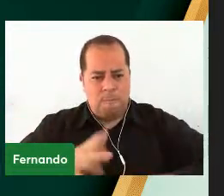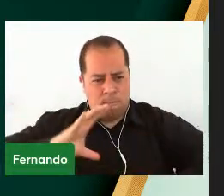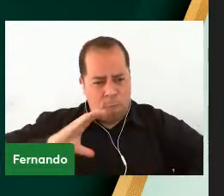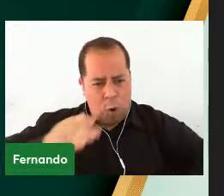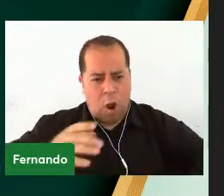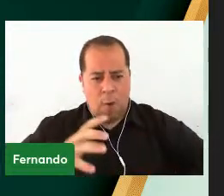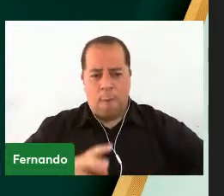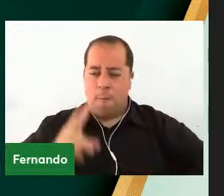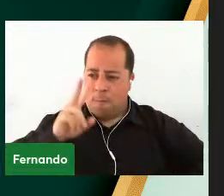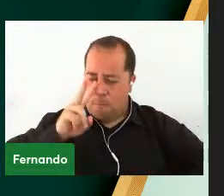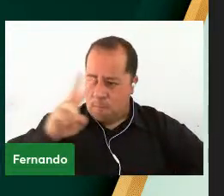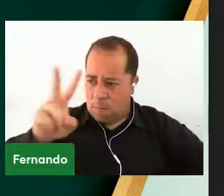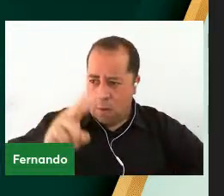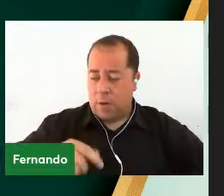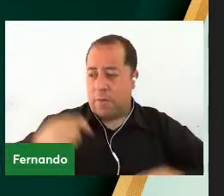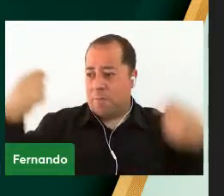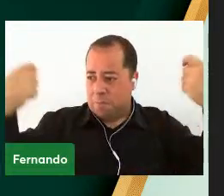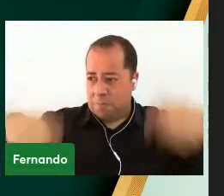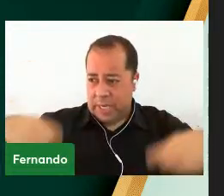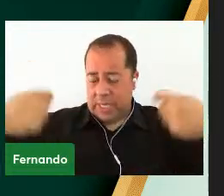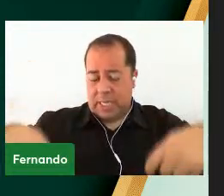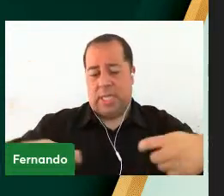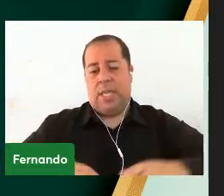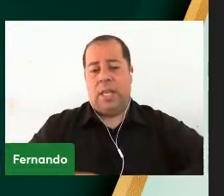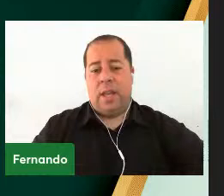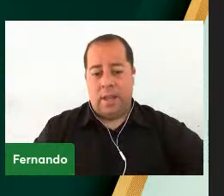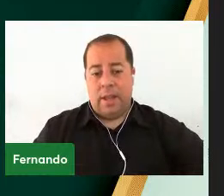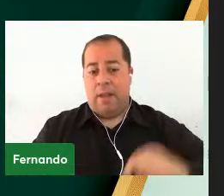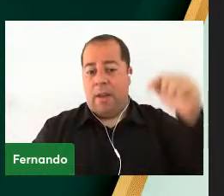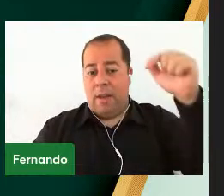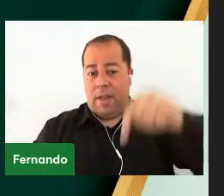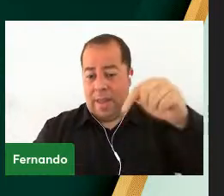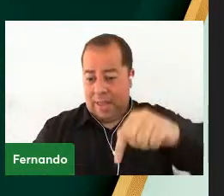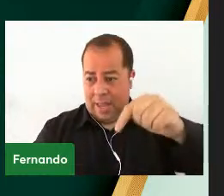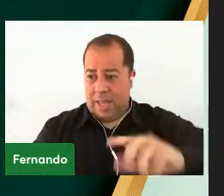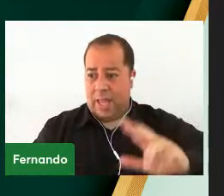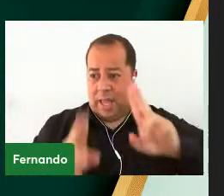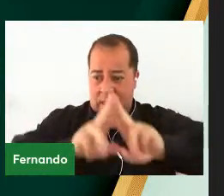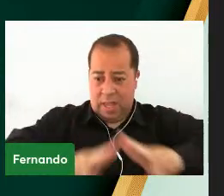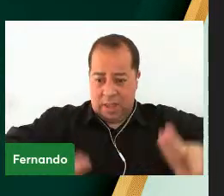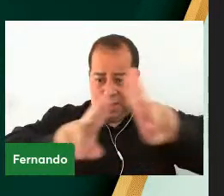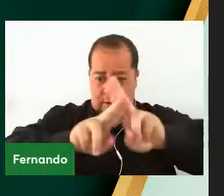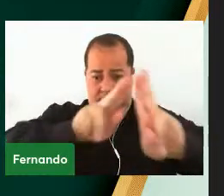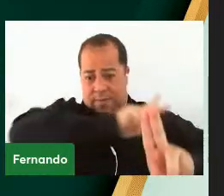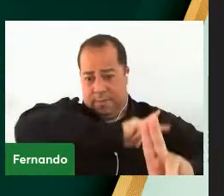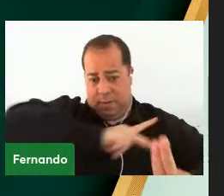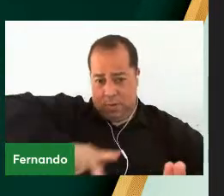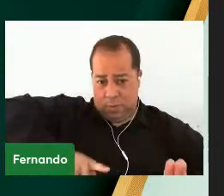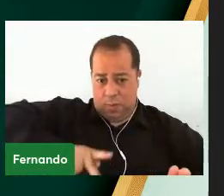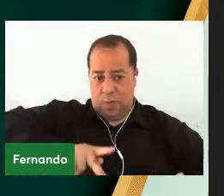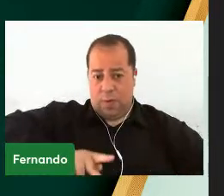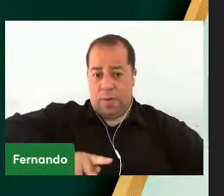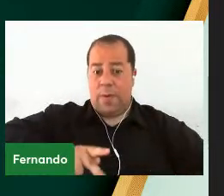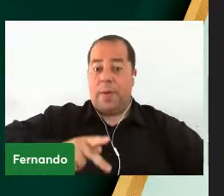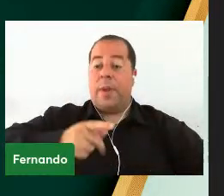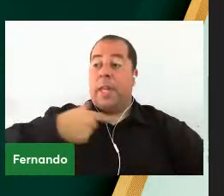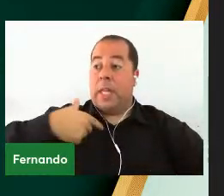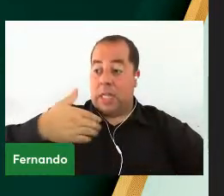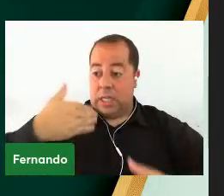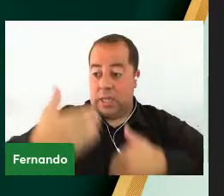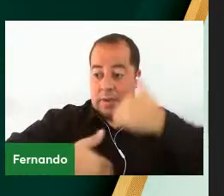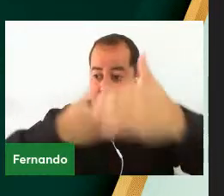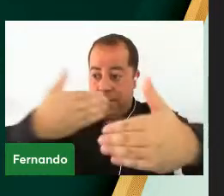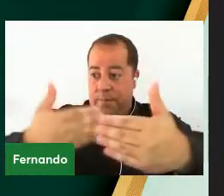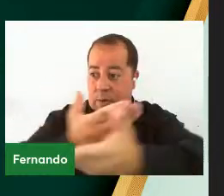importante termos presente que esta universidade pública, construída, mantida e desenvolvida